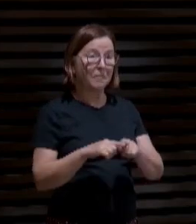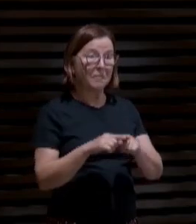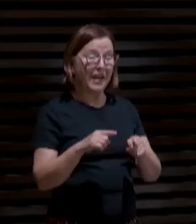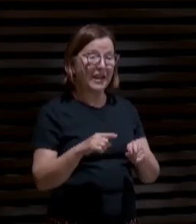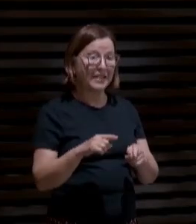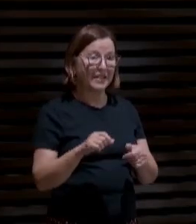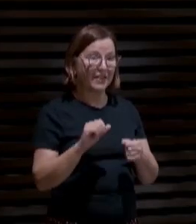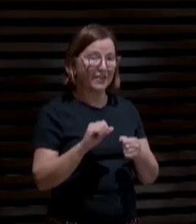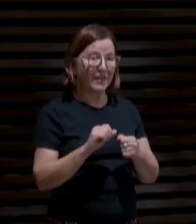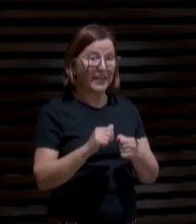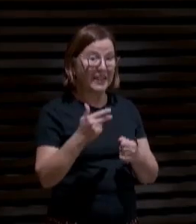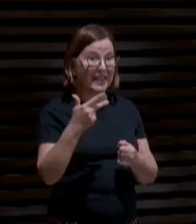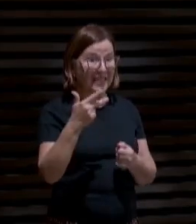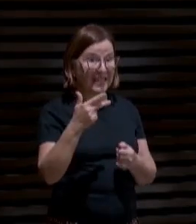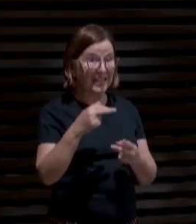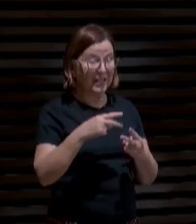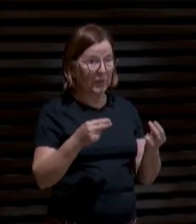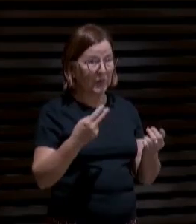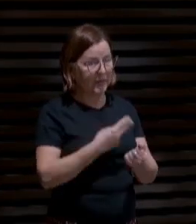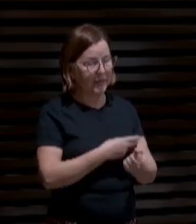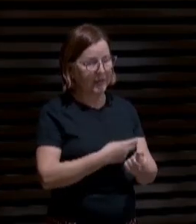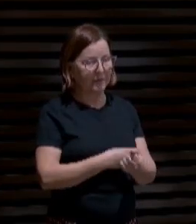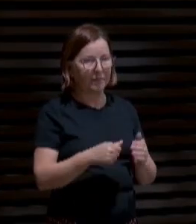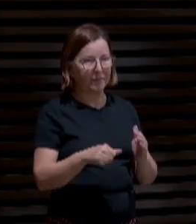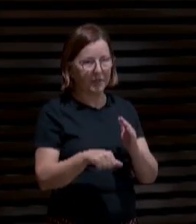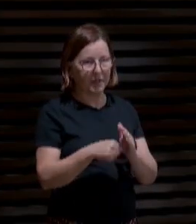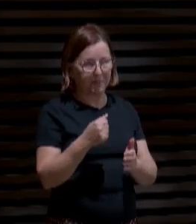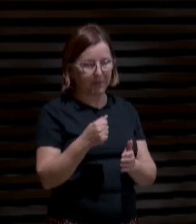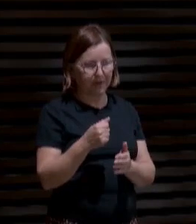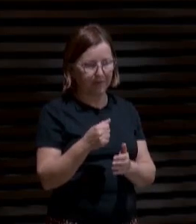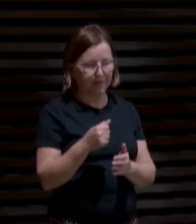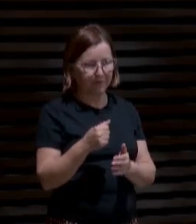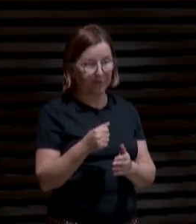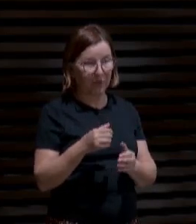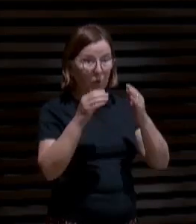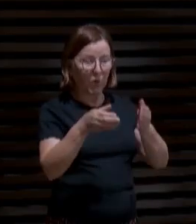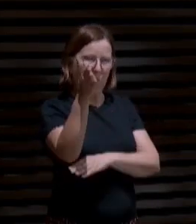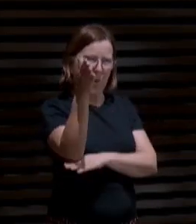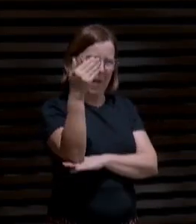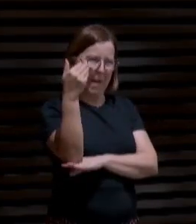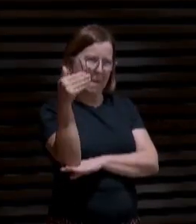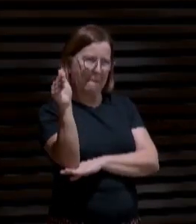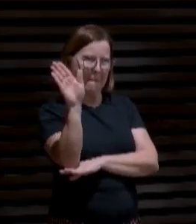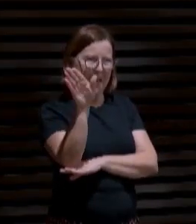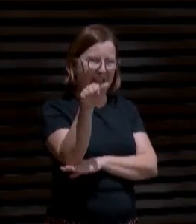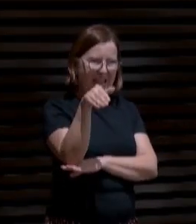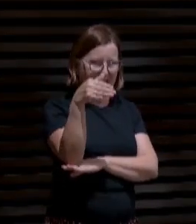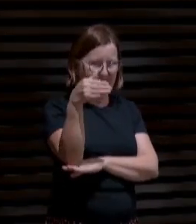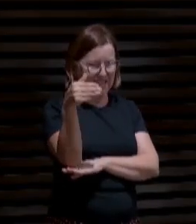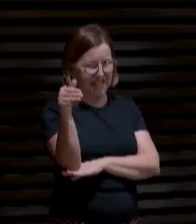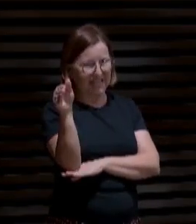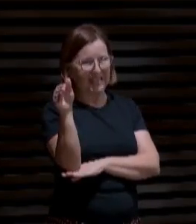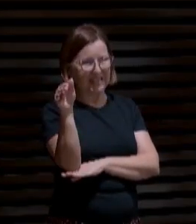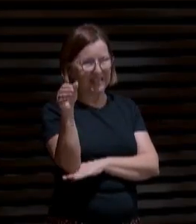colocou as bandeiras de Tibério em Jerusalém. Isso gerou uma luta muito forte, porque os judeus